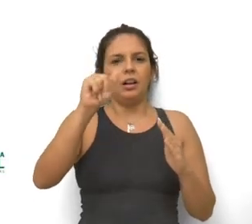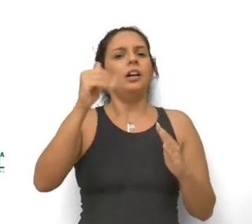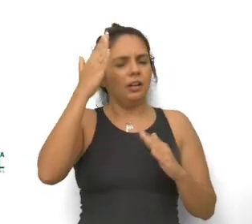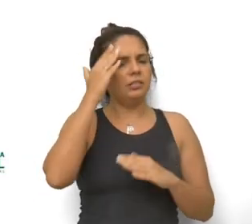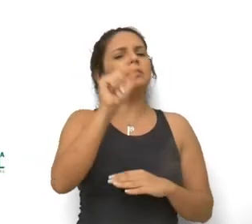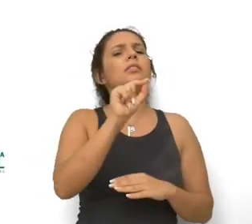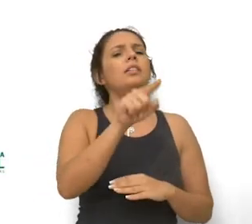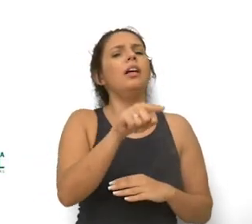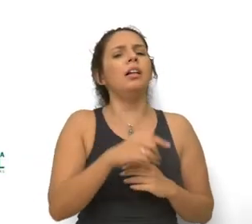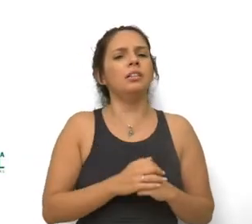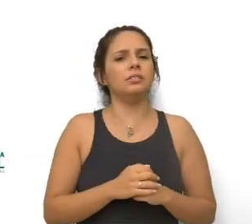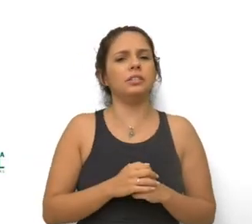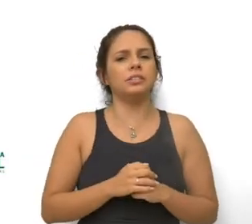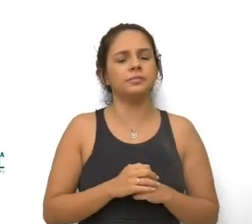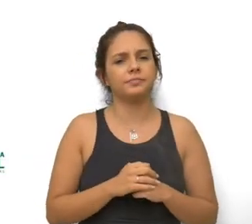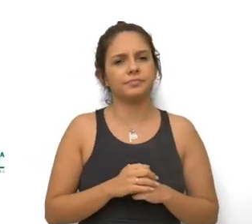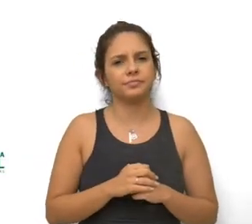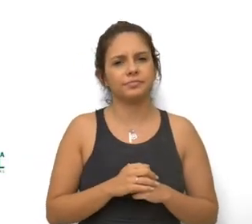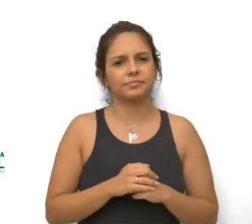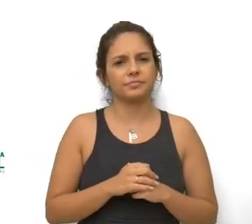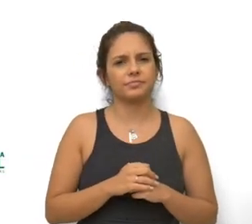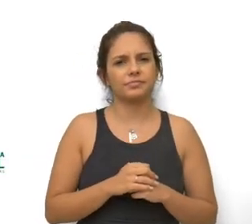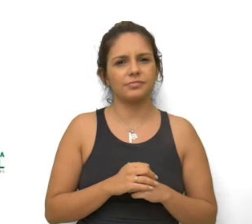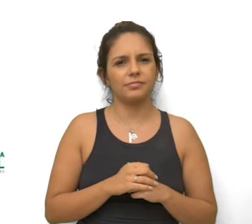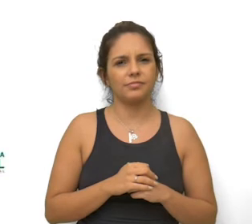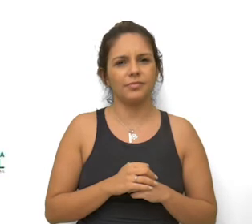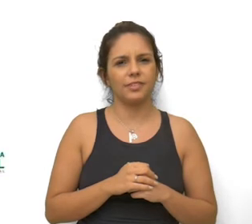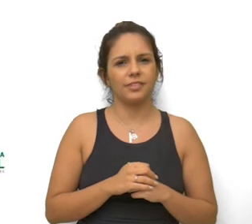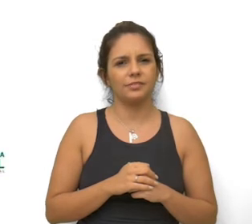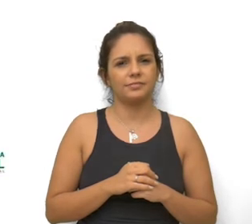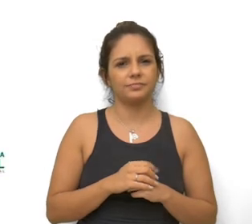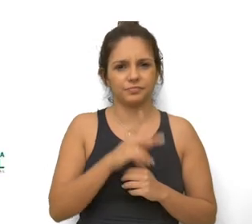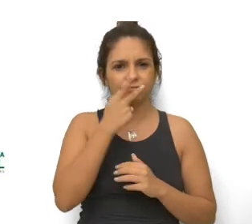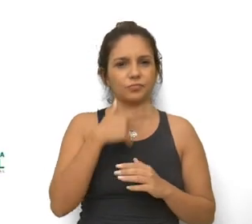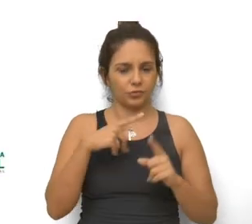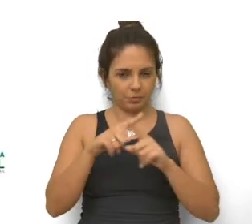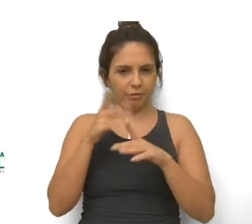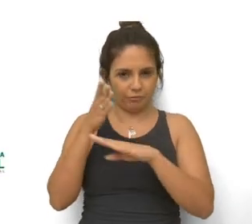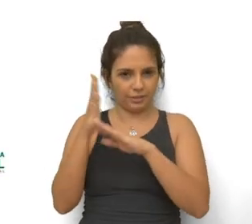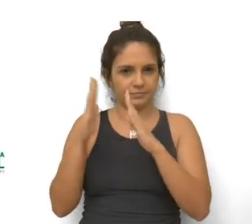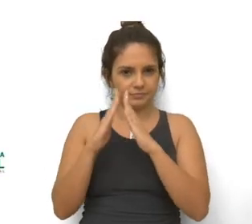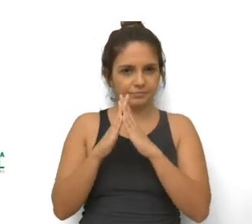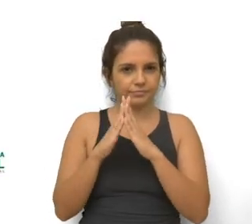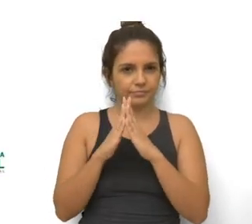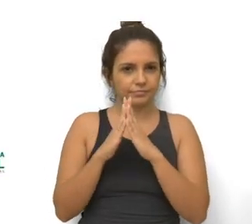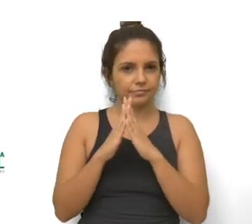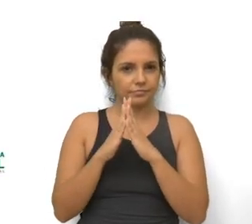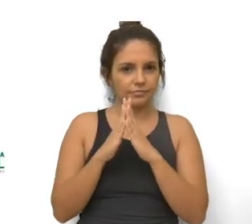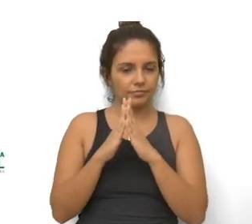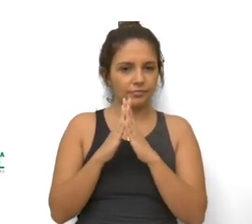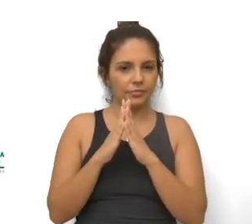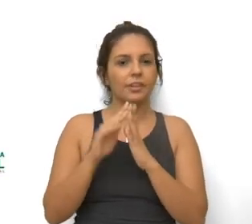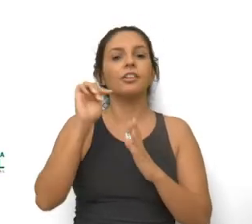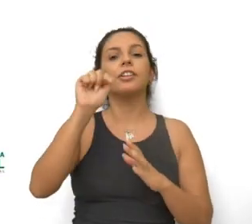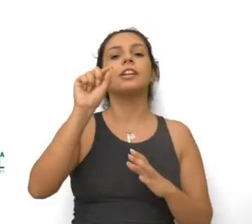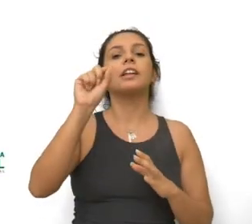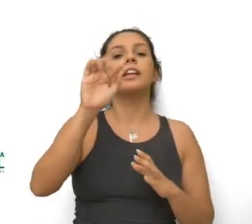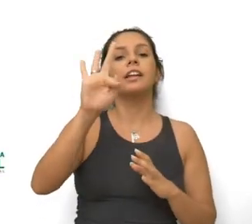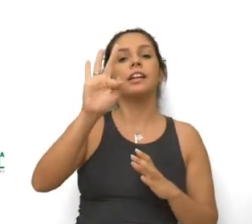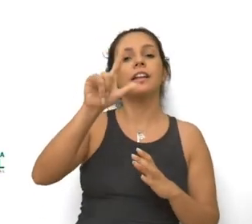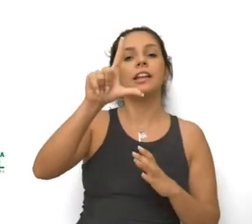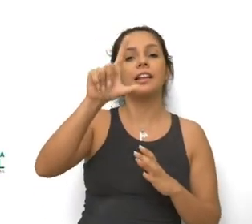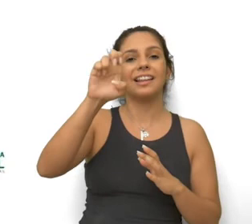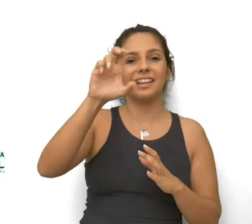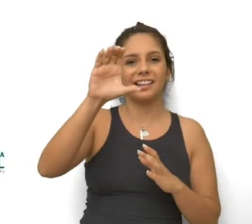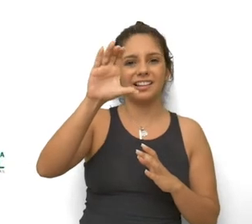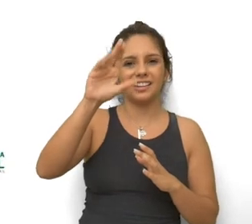Marilu? Sei, eu tive na casa também, Ah, eu fiquei então hospedada pronto. lá também. Ele não foi, mas Para quem não sabe o que é flecheira, Foi é nesse